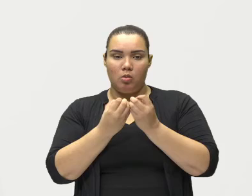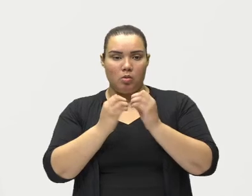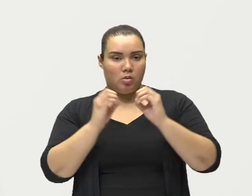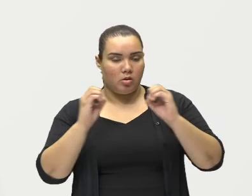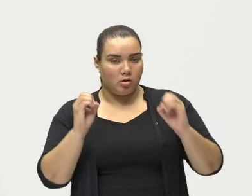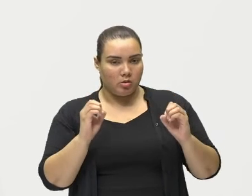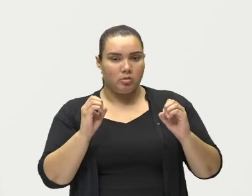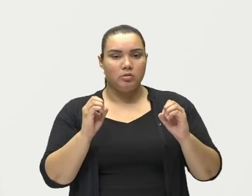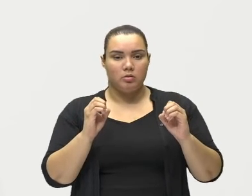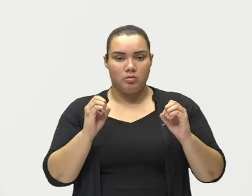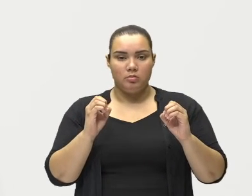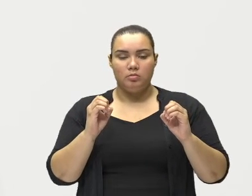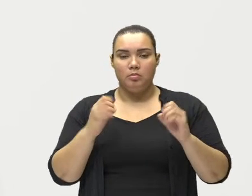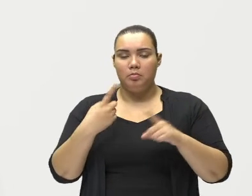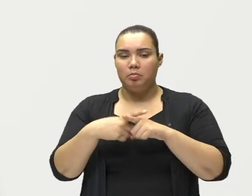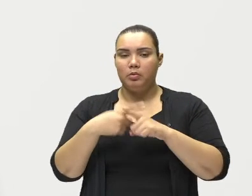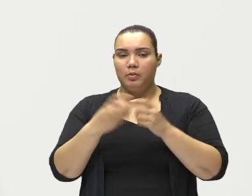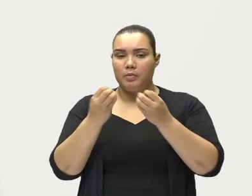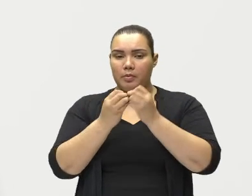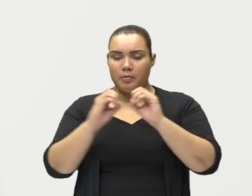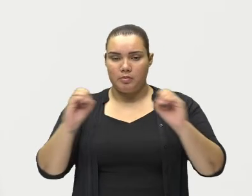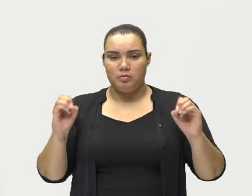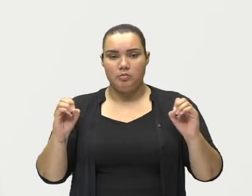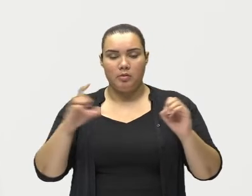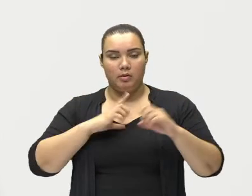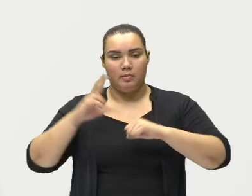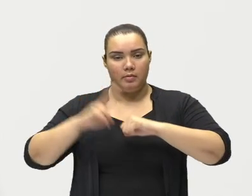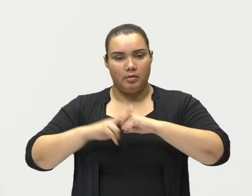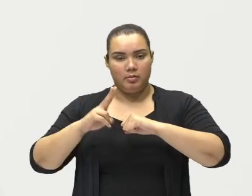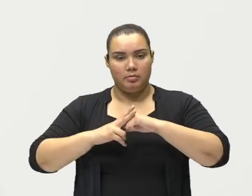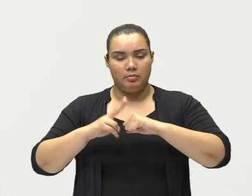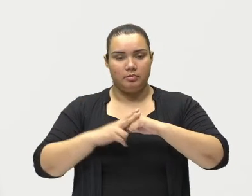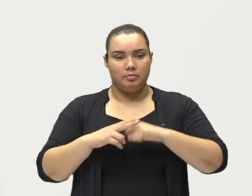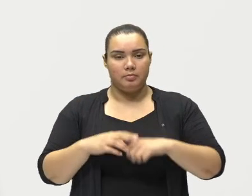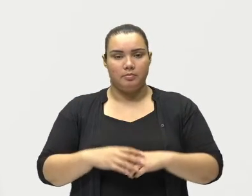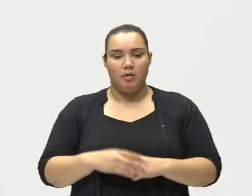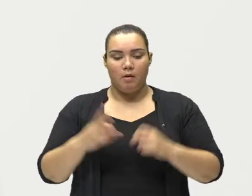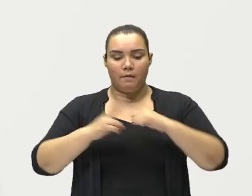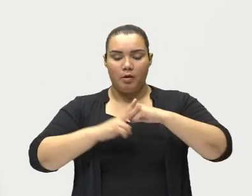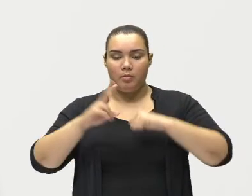oração. Por que é uma oração? Porque ela tem verbo. Verbo ter.